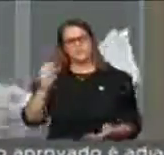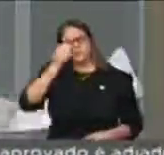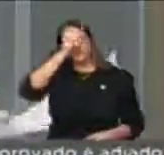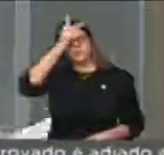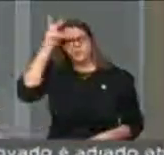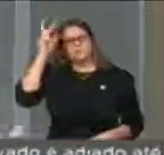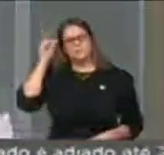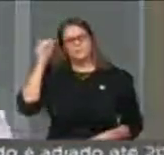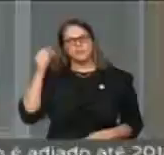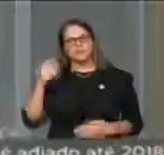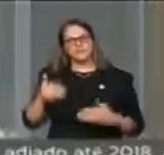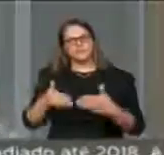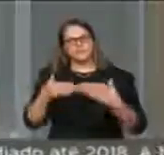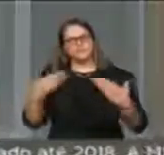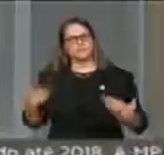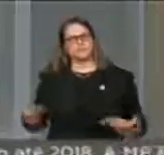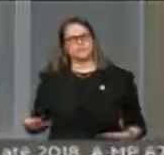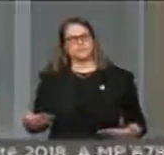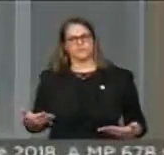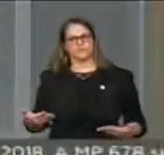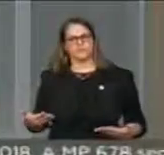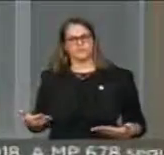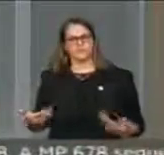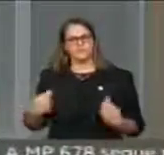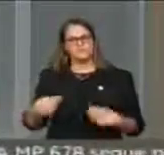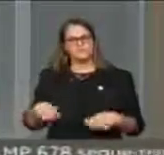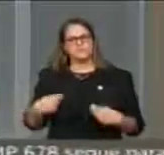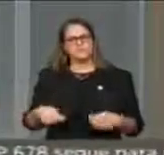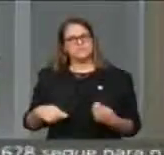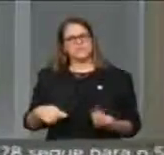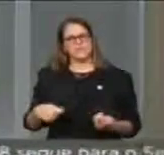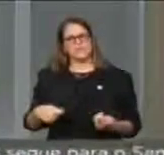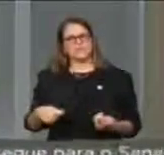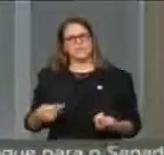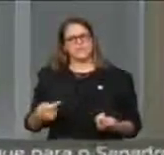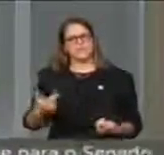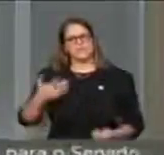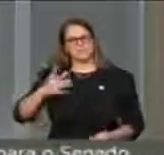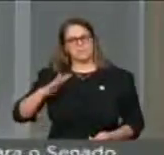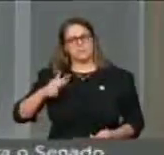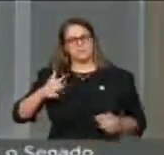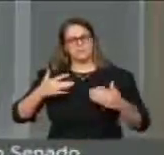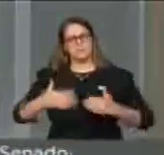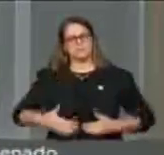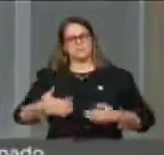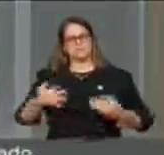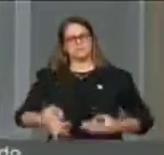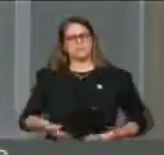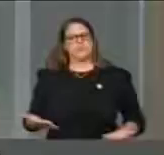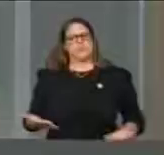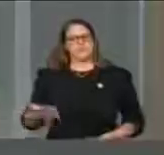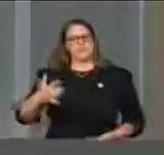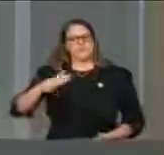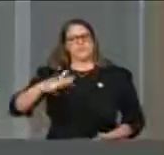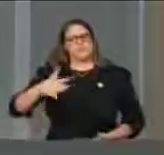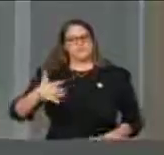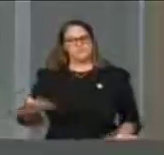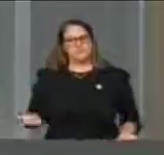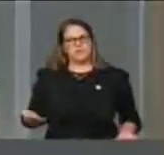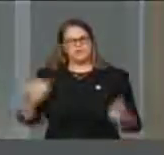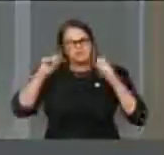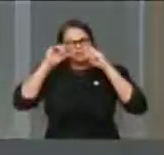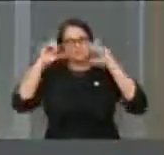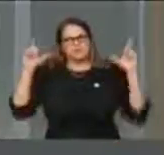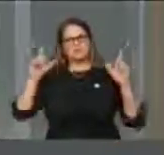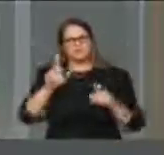venha agir na margem, pelo menos, do bom senso. Ouça os nossos professores da capital Palmas, as suas demandas, e